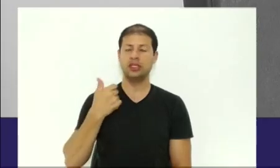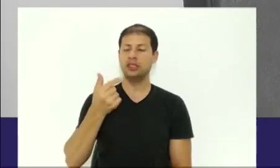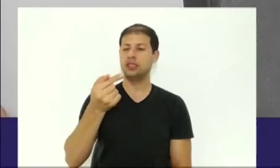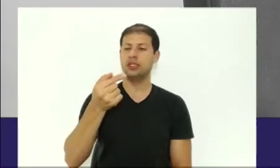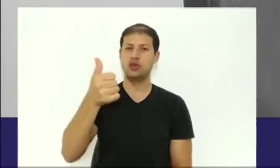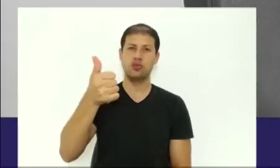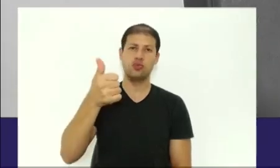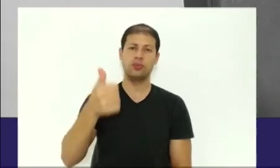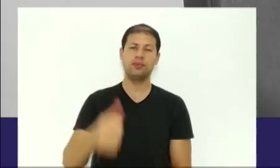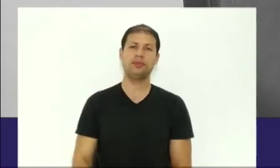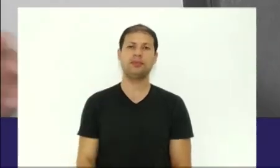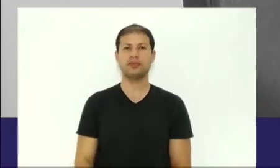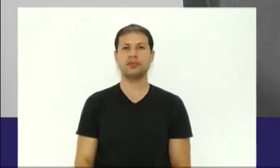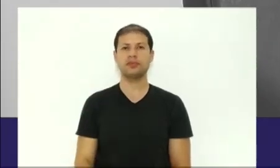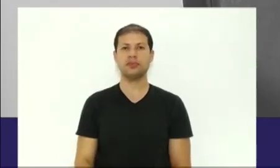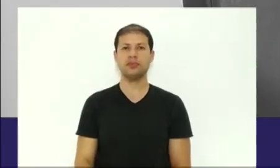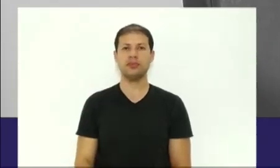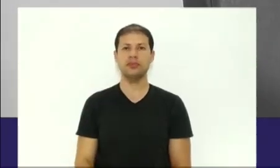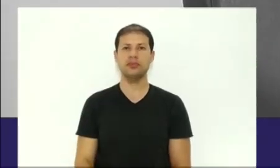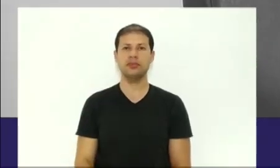idade.